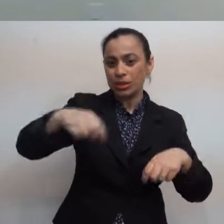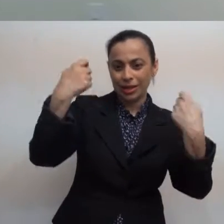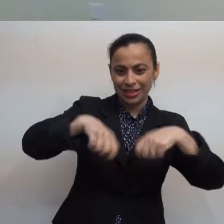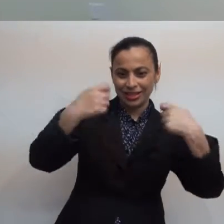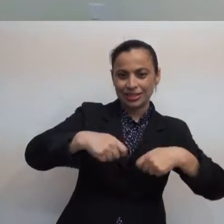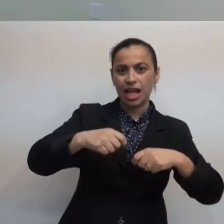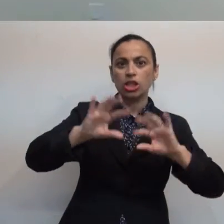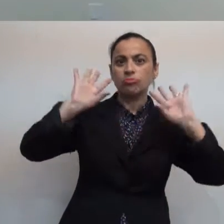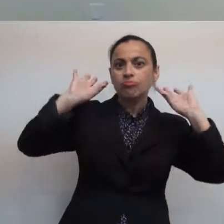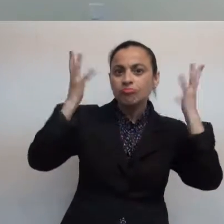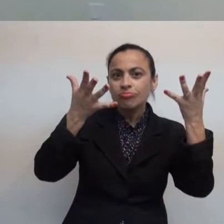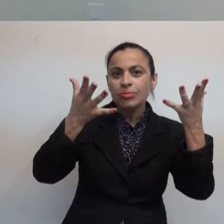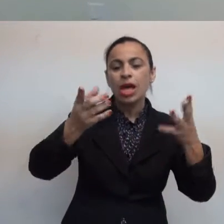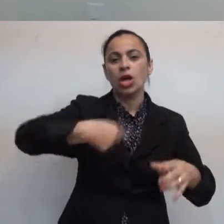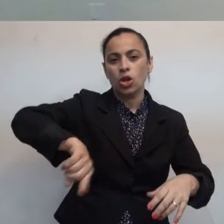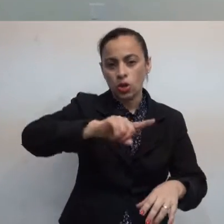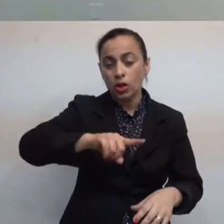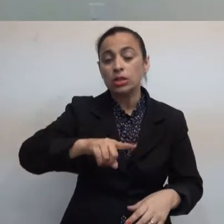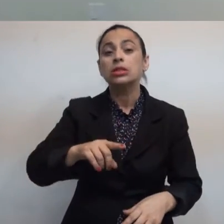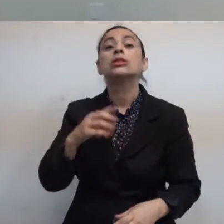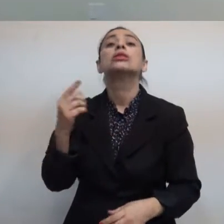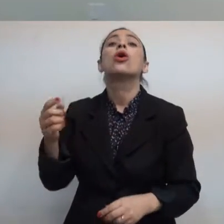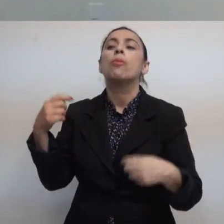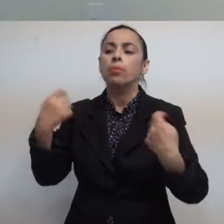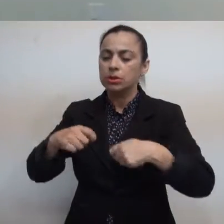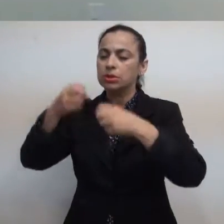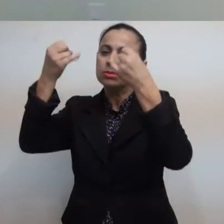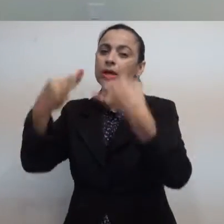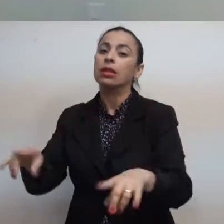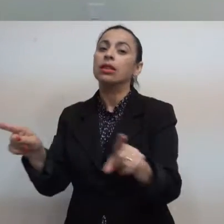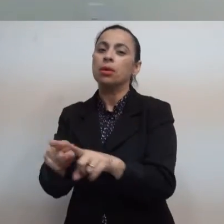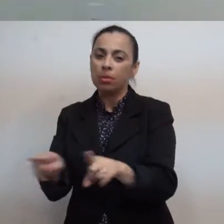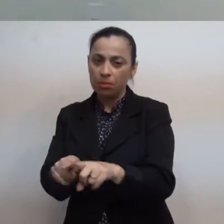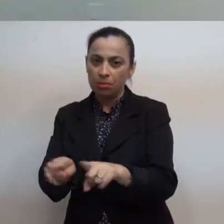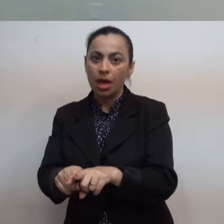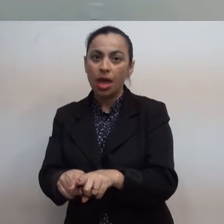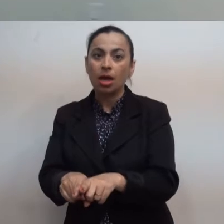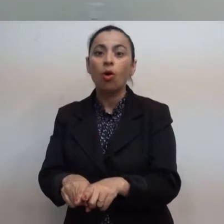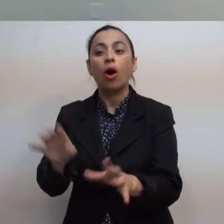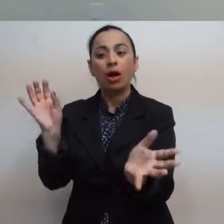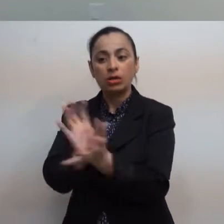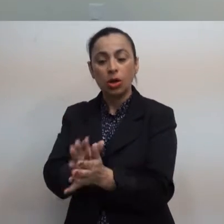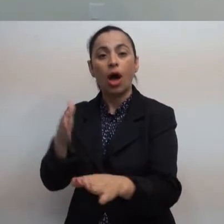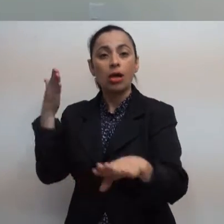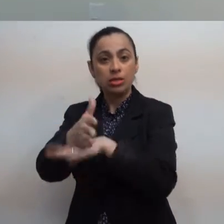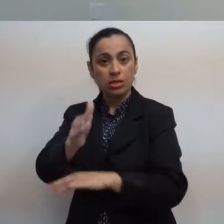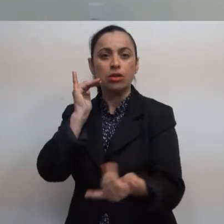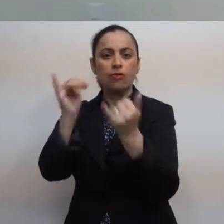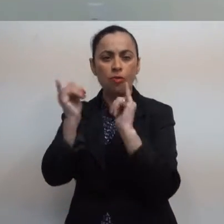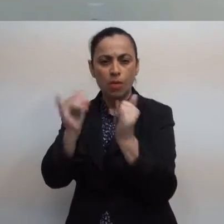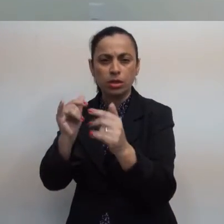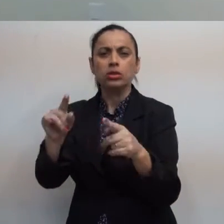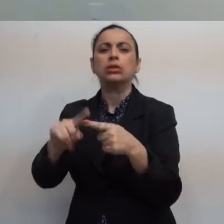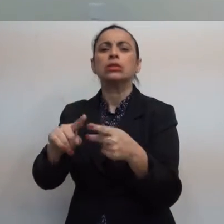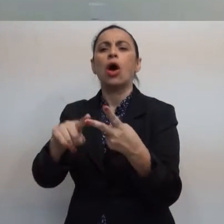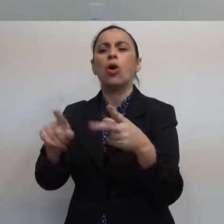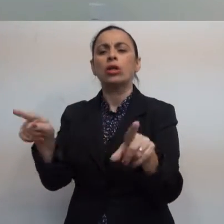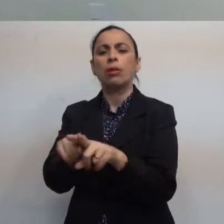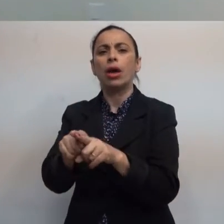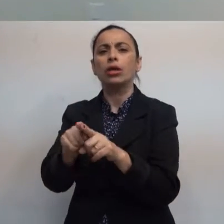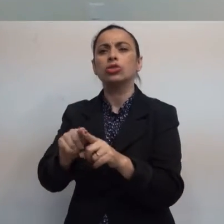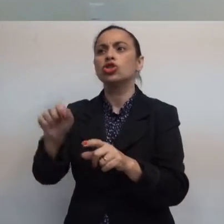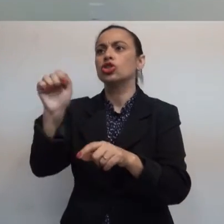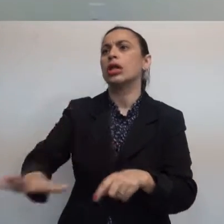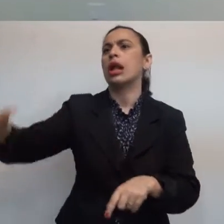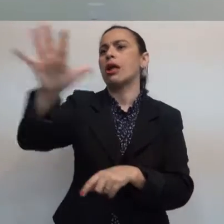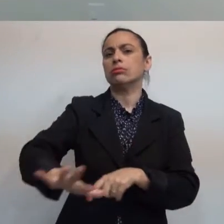suprir as nossas necessidades de forma geral, é importante nós falarmos que também, com essa questão do acesso à informação